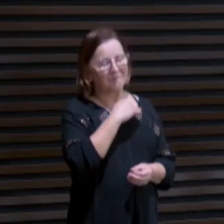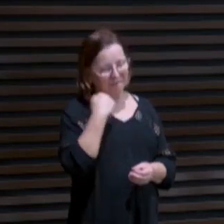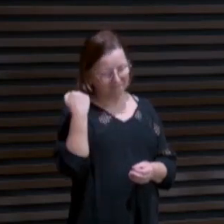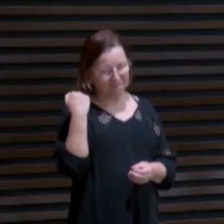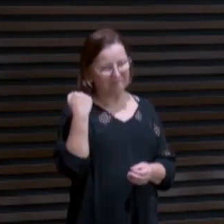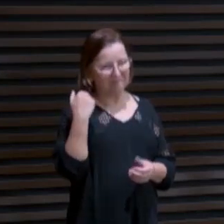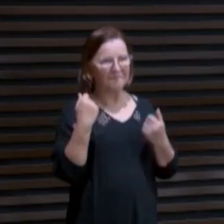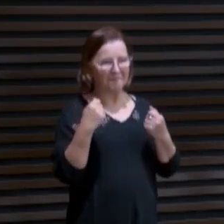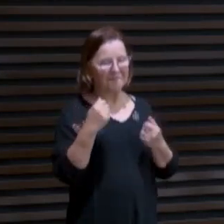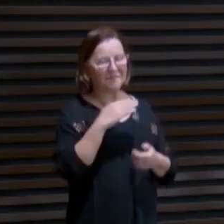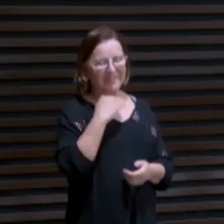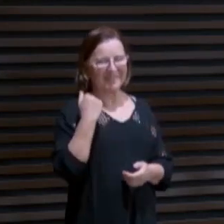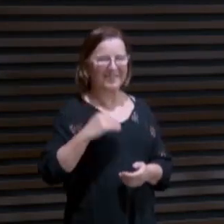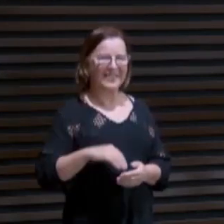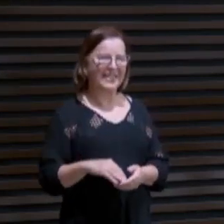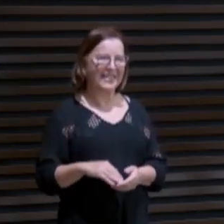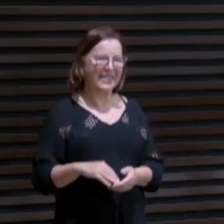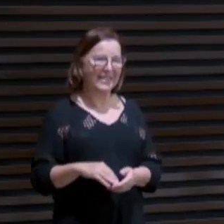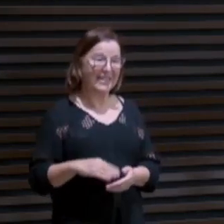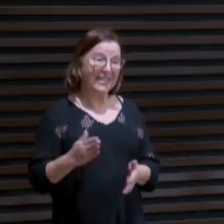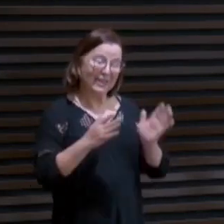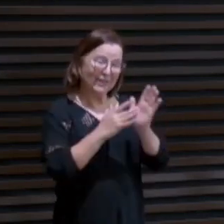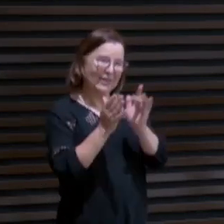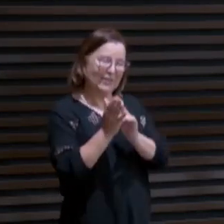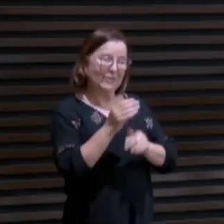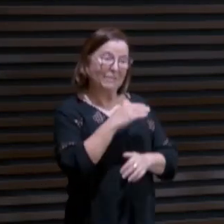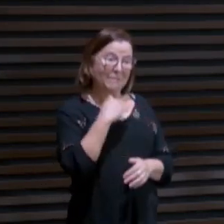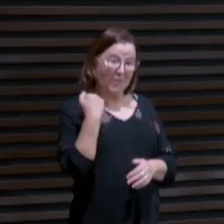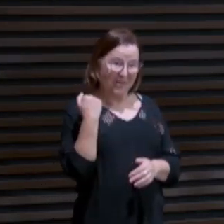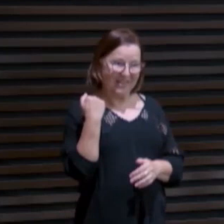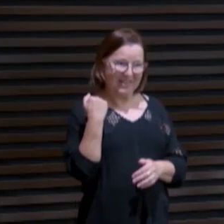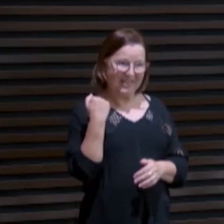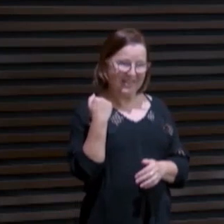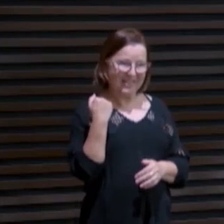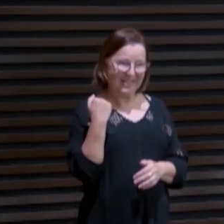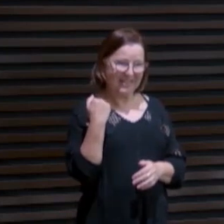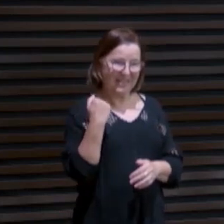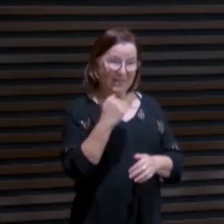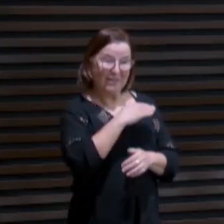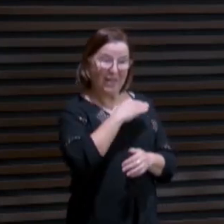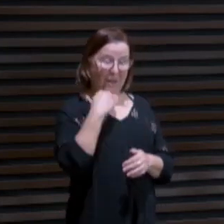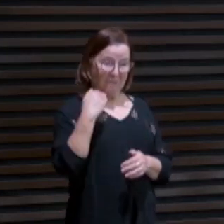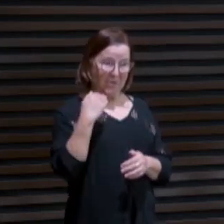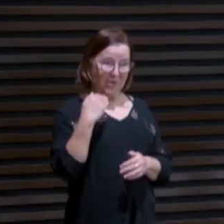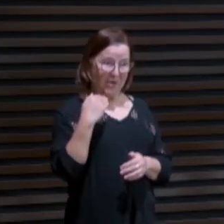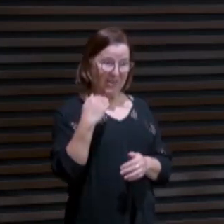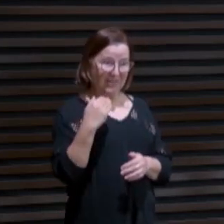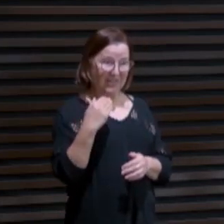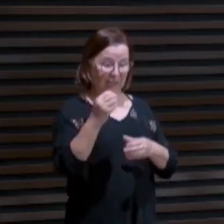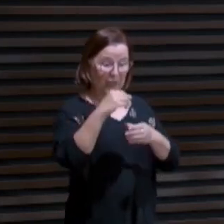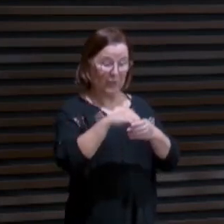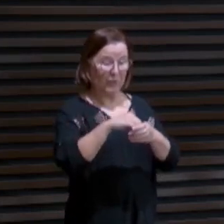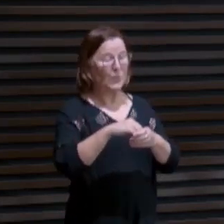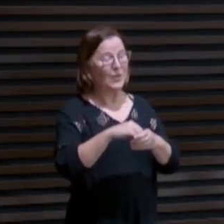que morrer. E Jesus morre uma morte compartilhada com o seu povo.